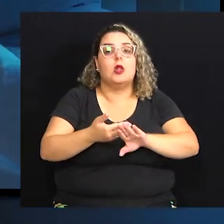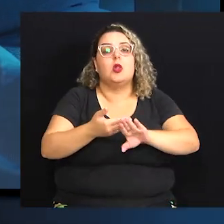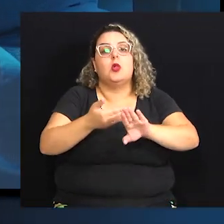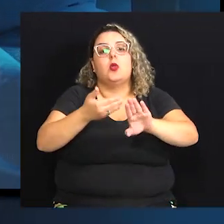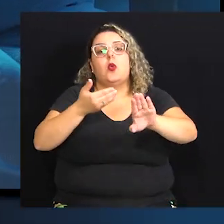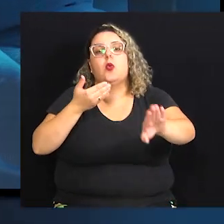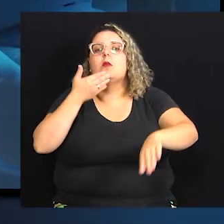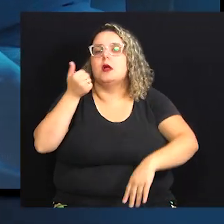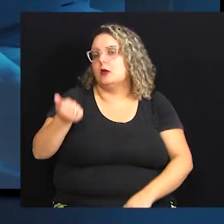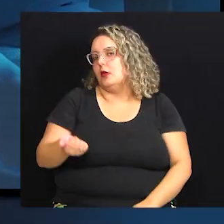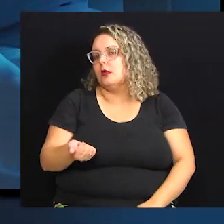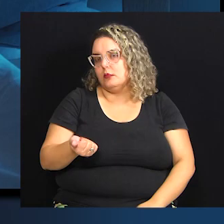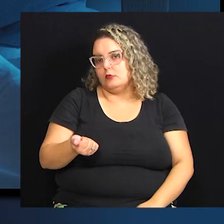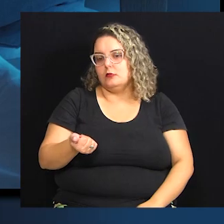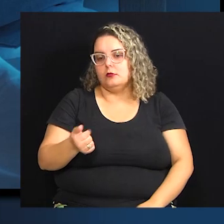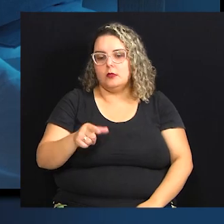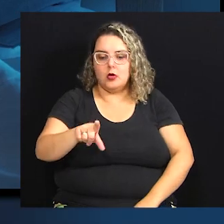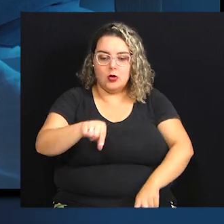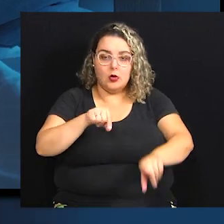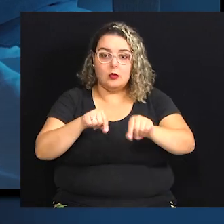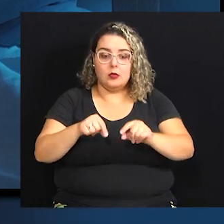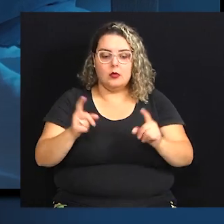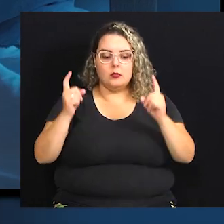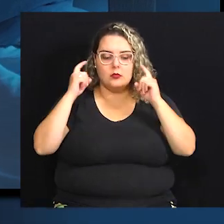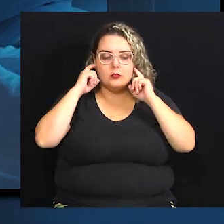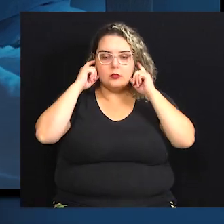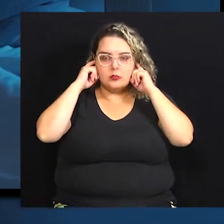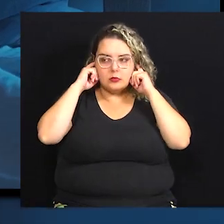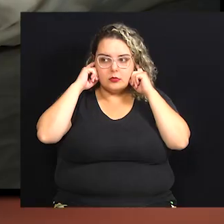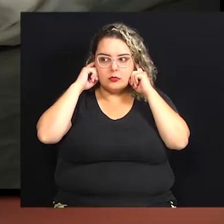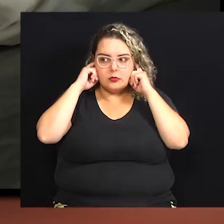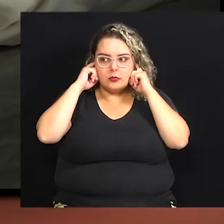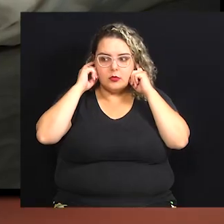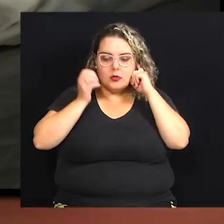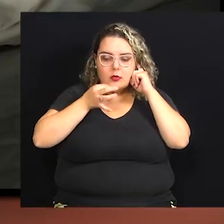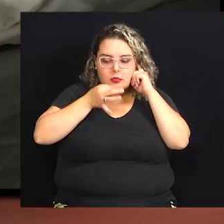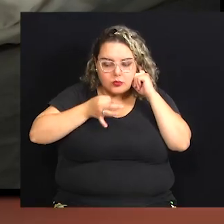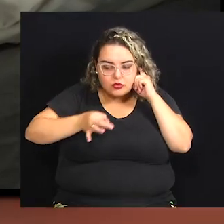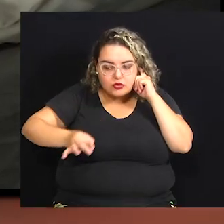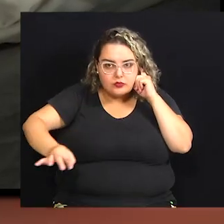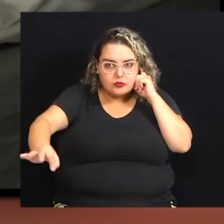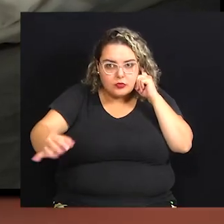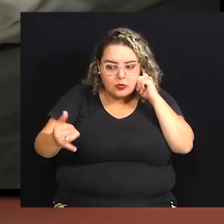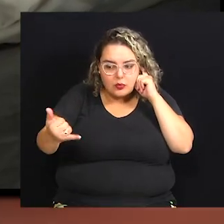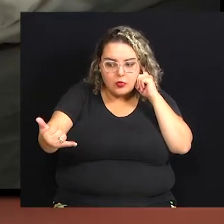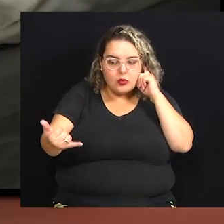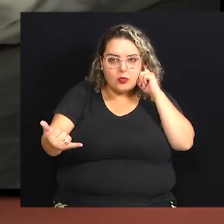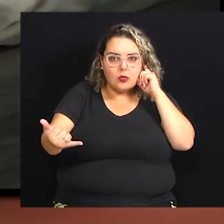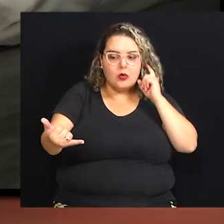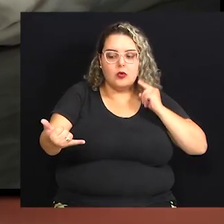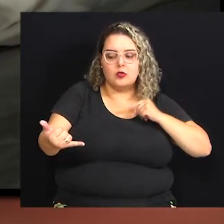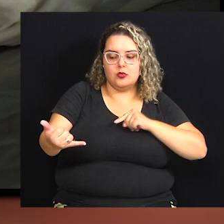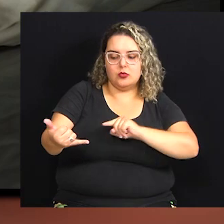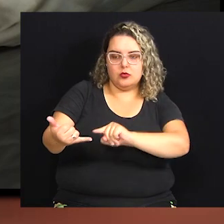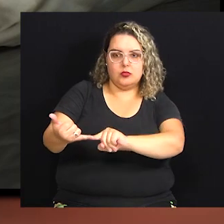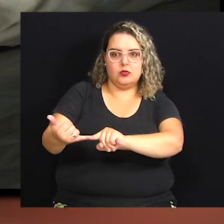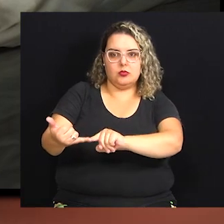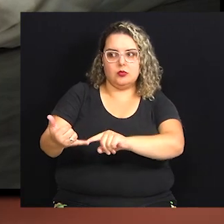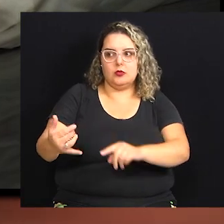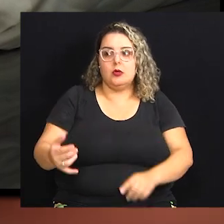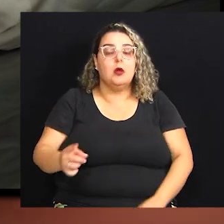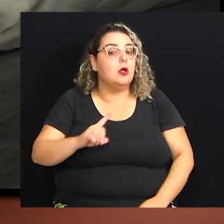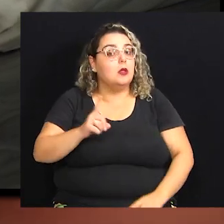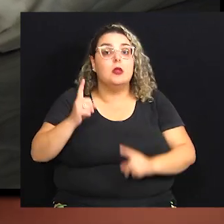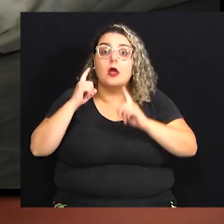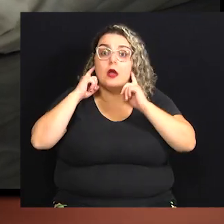ficar afastado, é melhor. A opção é usar o fone, aquele fone de fio mesmo, que eu deixo o celular longe e ele